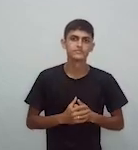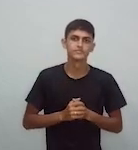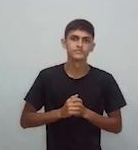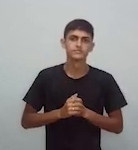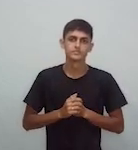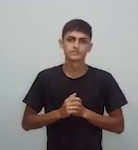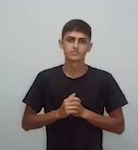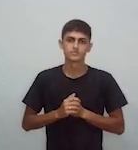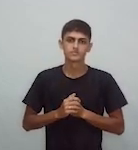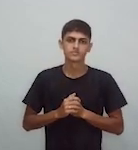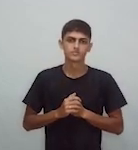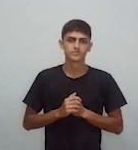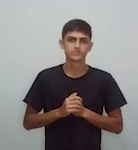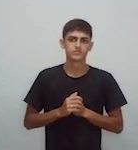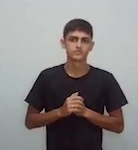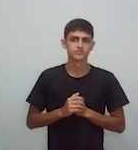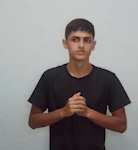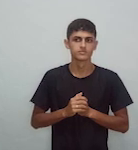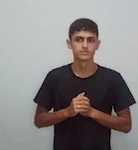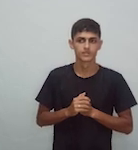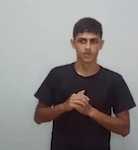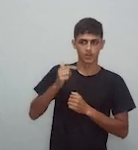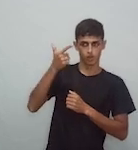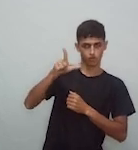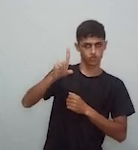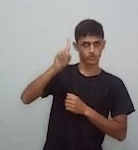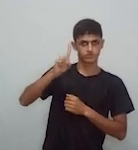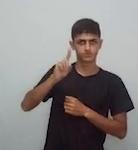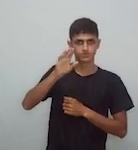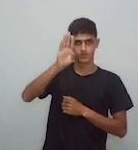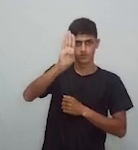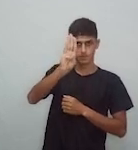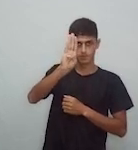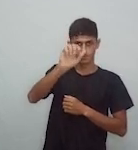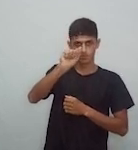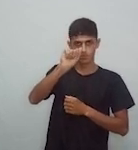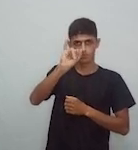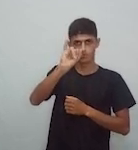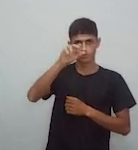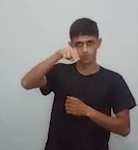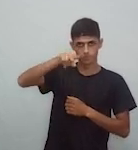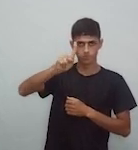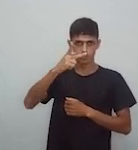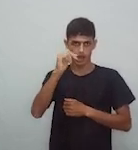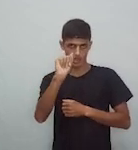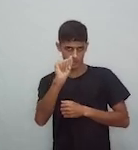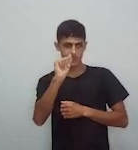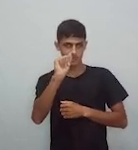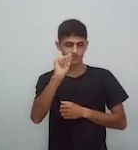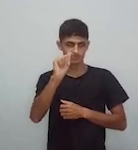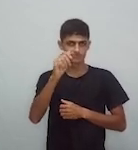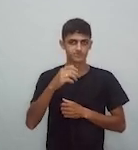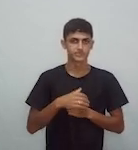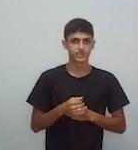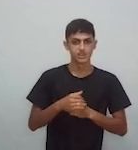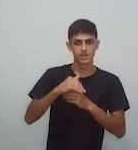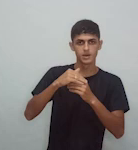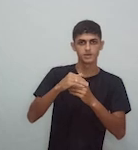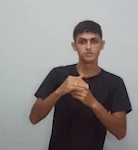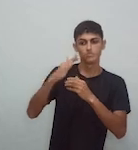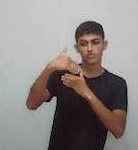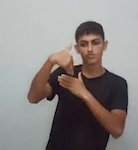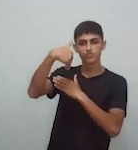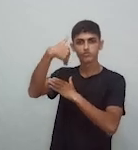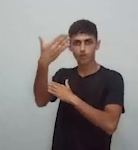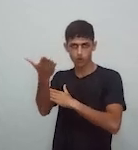mielina, que é isso aqui, ó, bainha de mielina, essa estrutura aqui, na verdade é a parte externa dessa estrutura